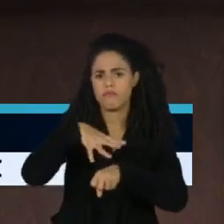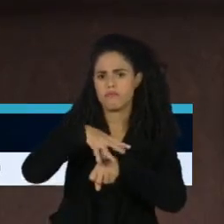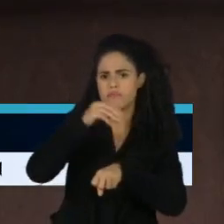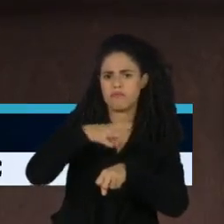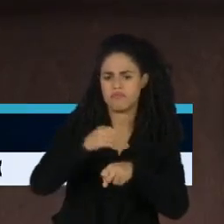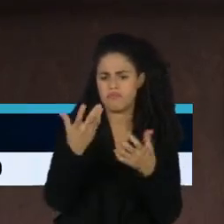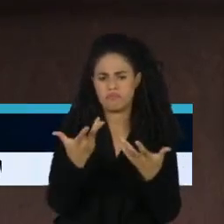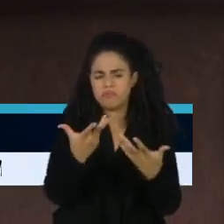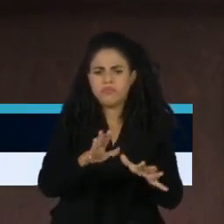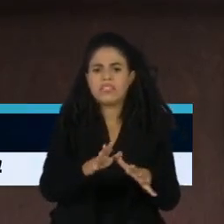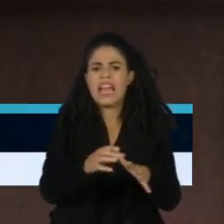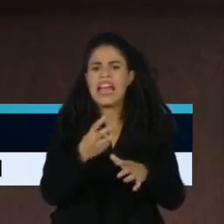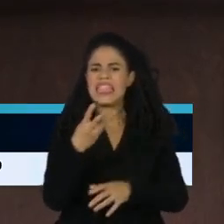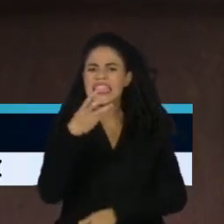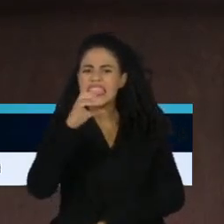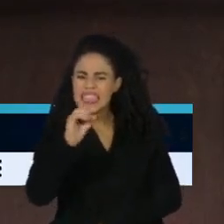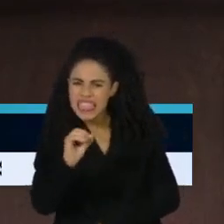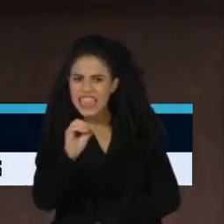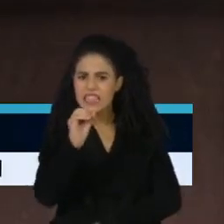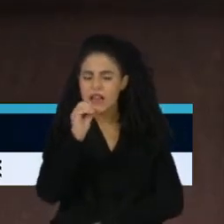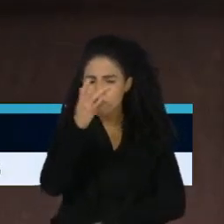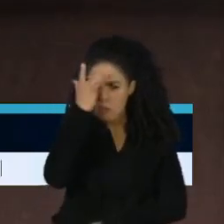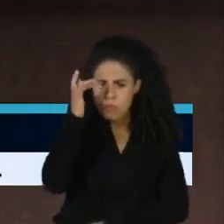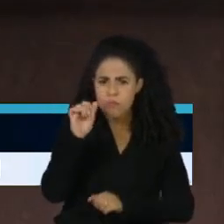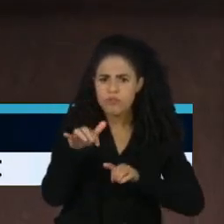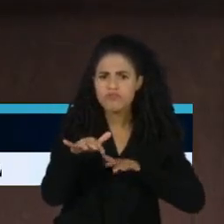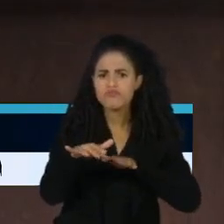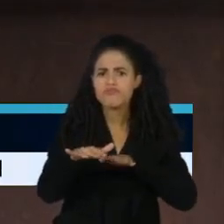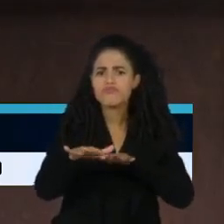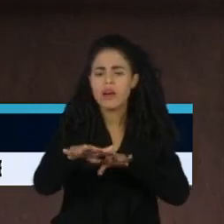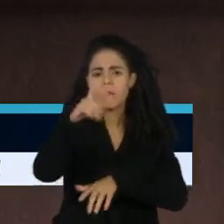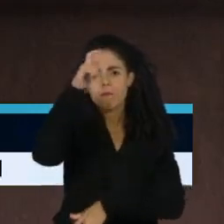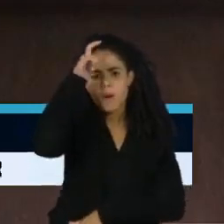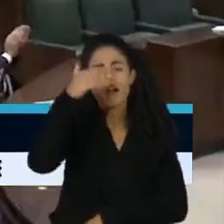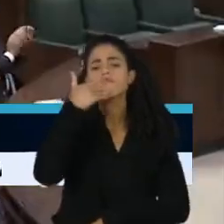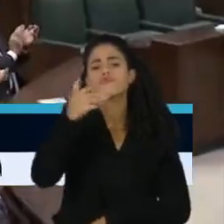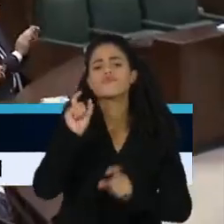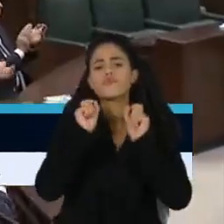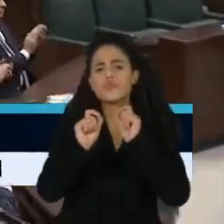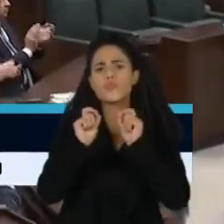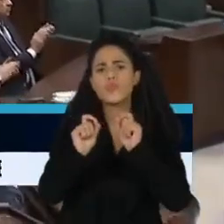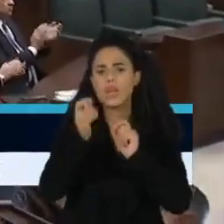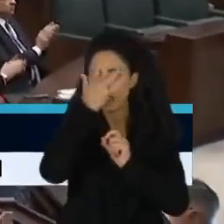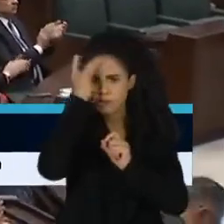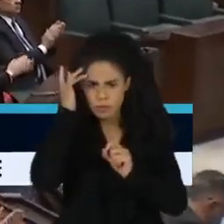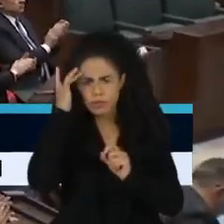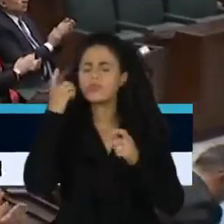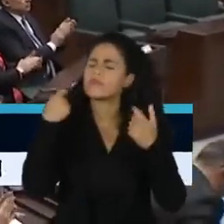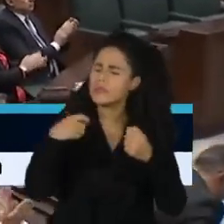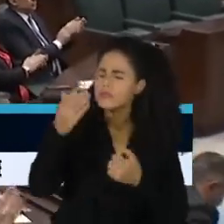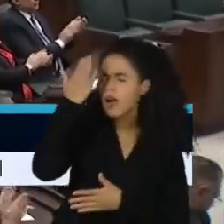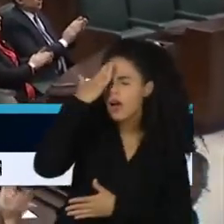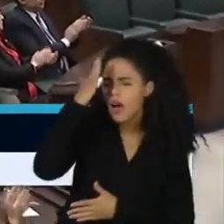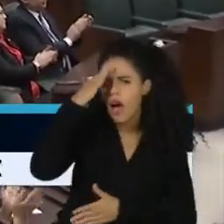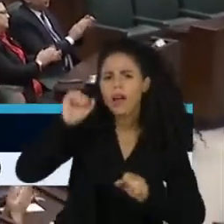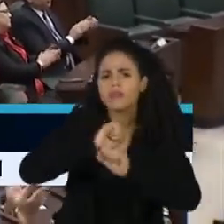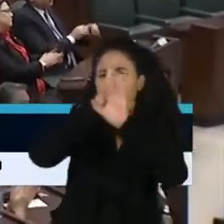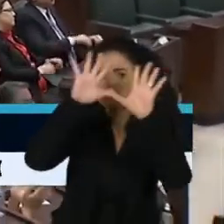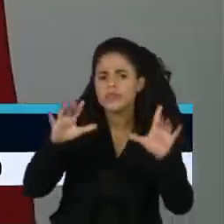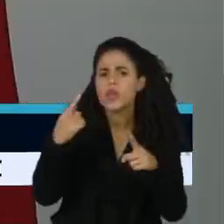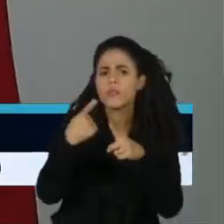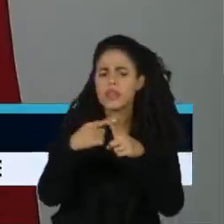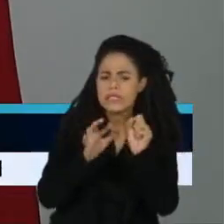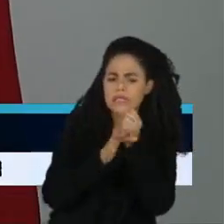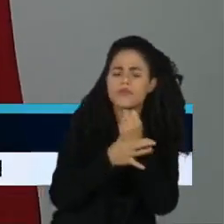de extradição de 30 militantes separatistas curdos e pediu aos aliados Quais são as necessidades de segurança